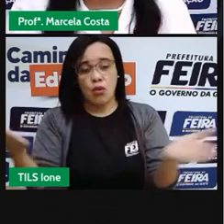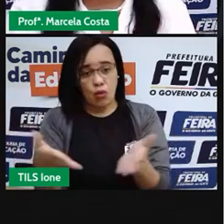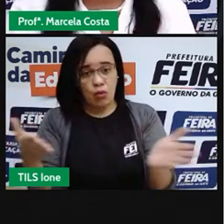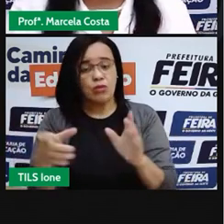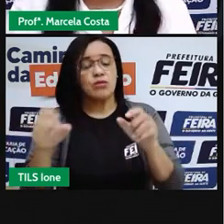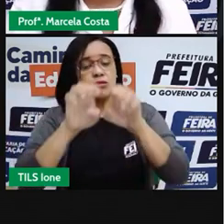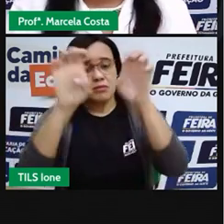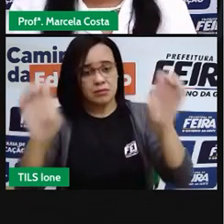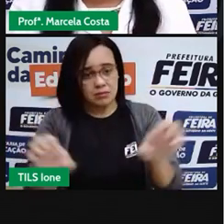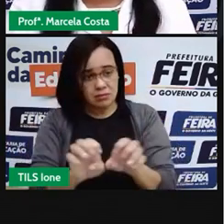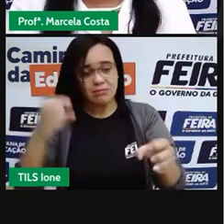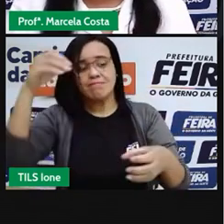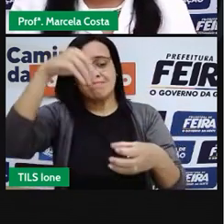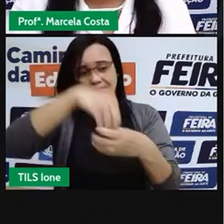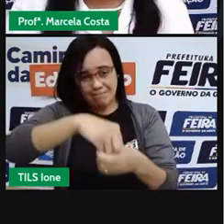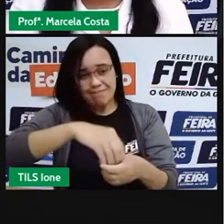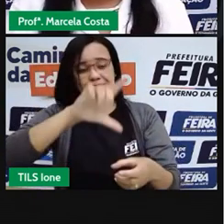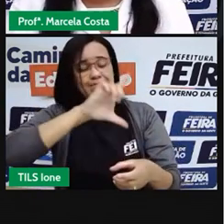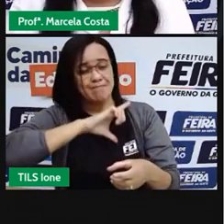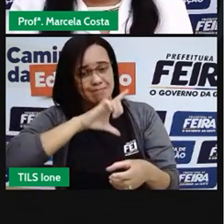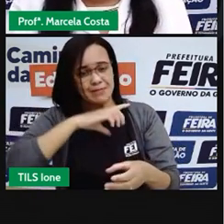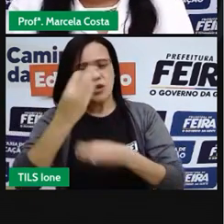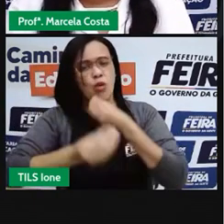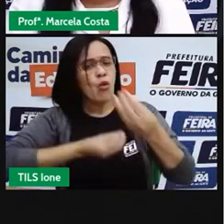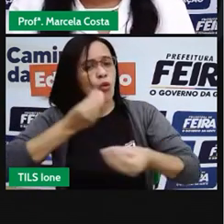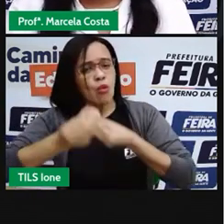essa estrutura totalmente